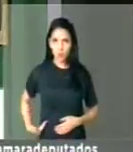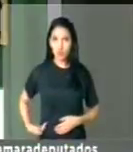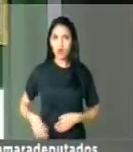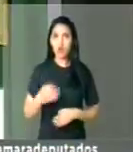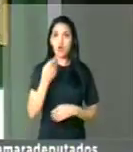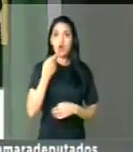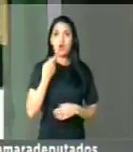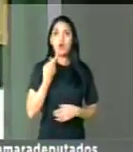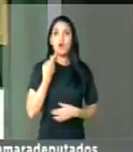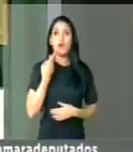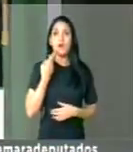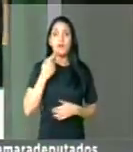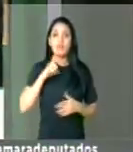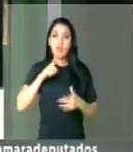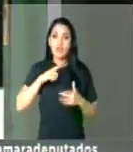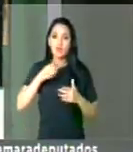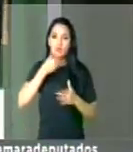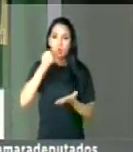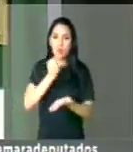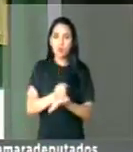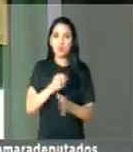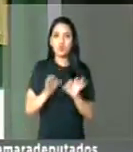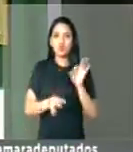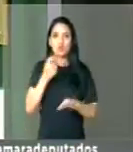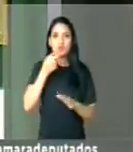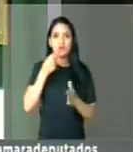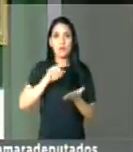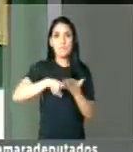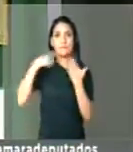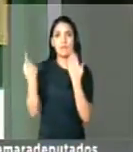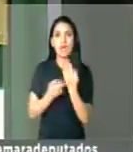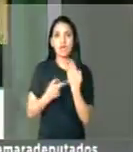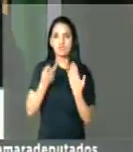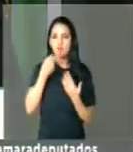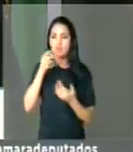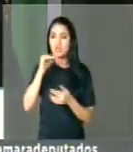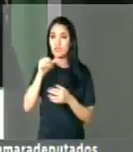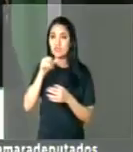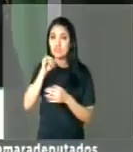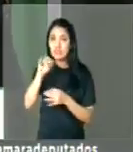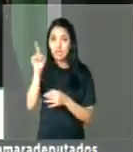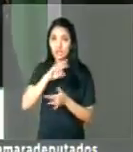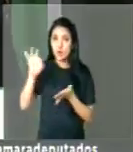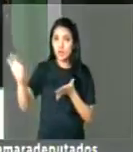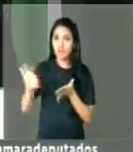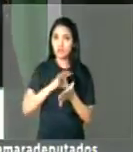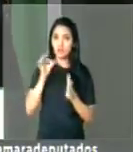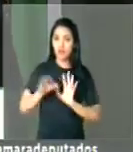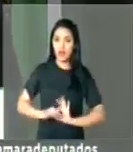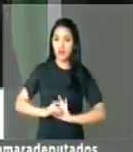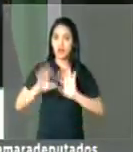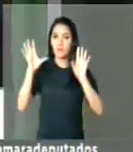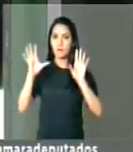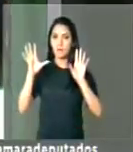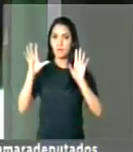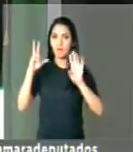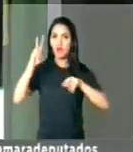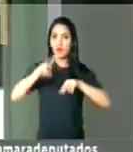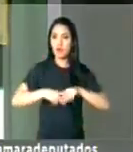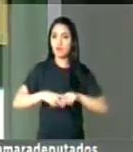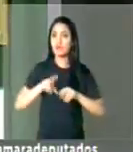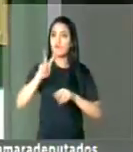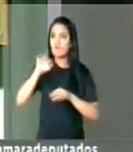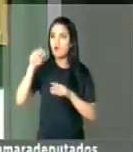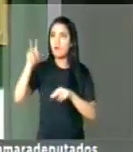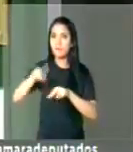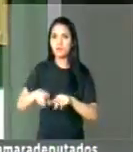que atende no Souza Guiar, disse que ia prendê-lo se não assinasse a liberação dele naquele momento. Ele chegou a